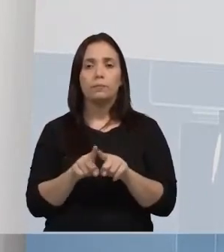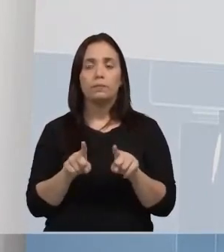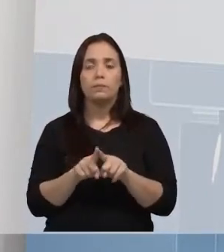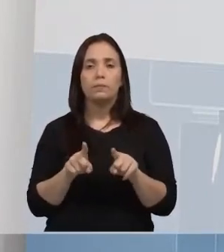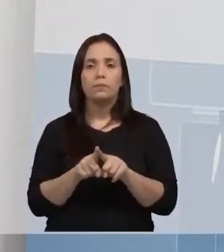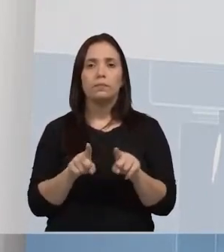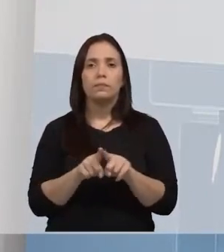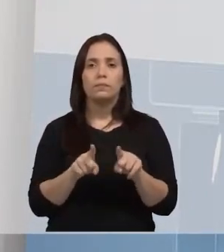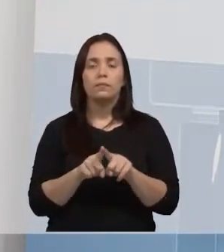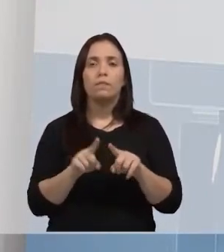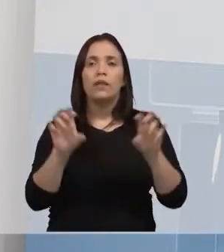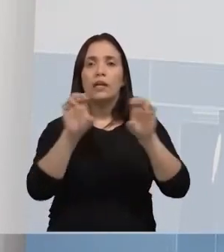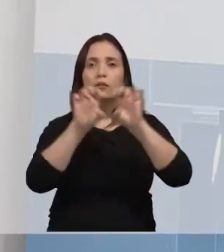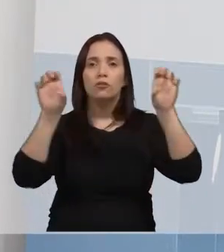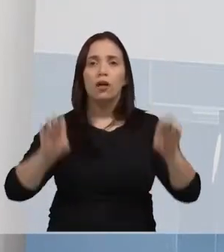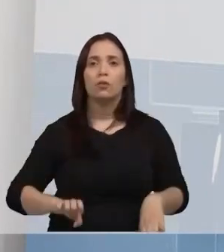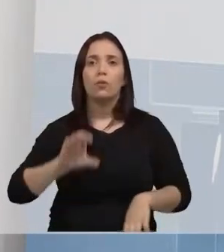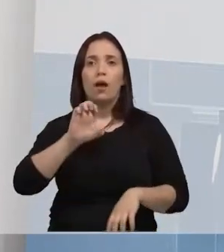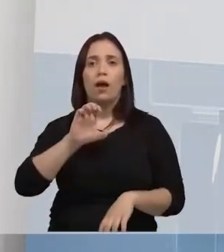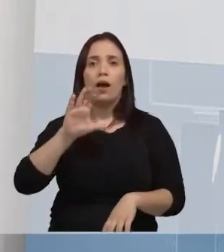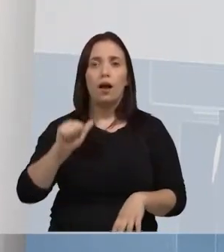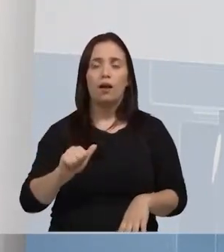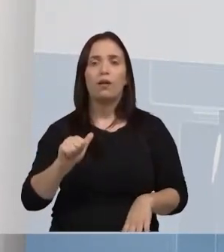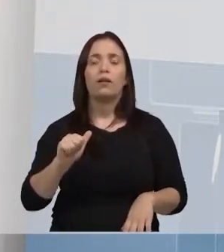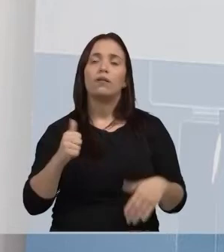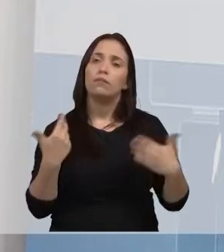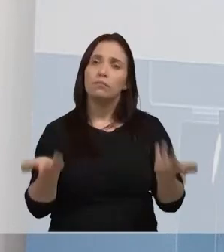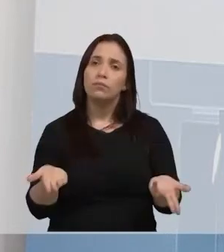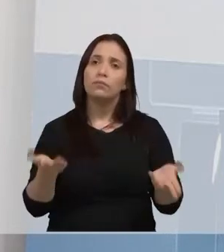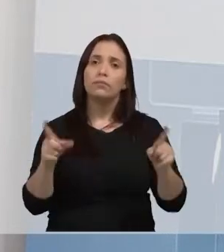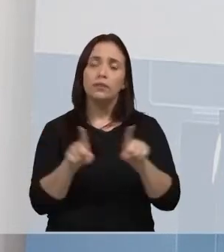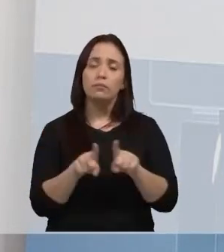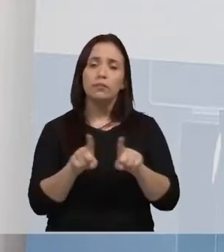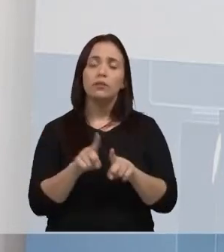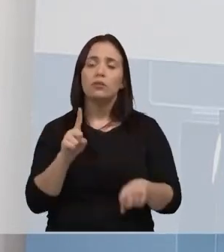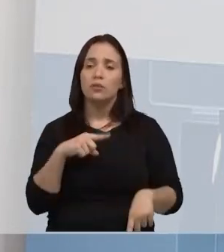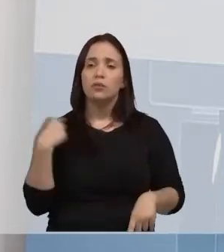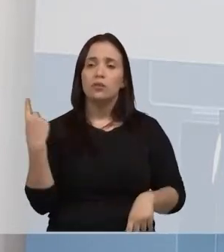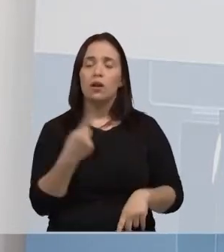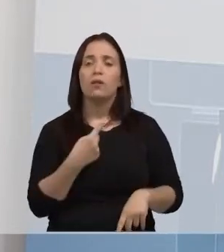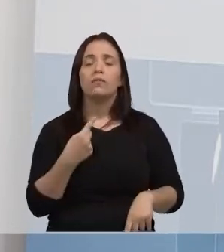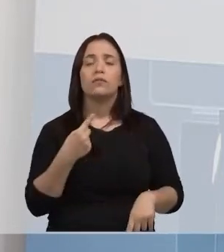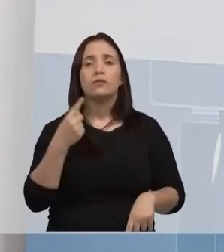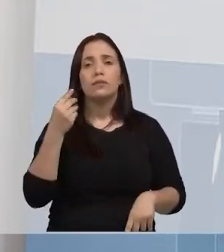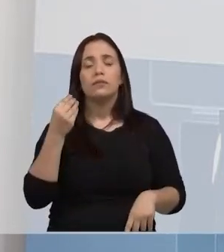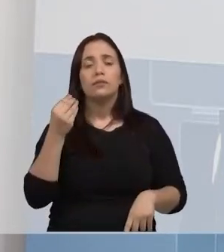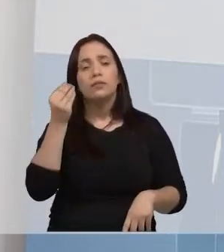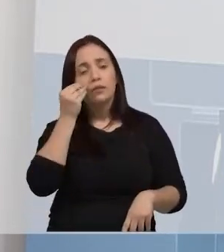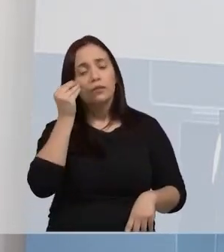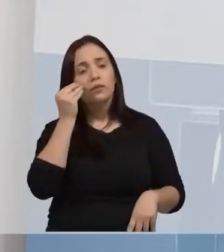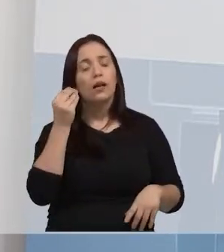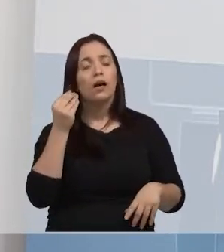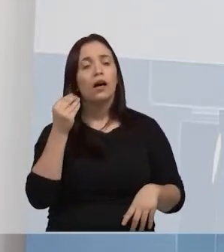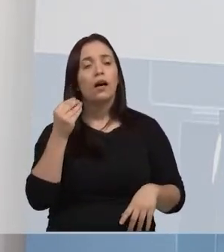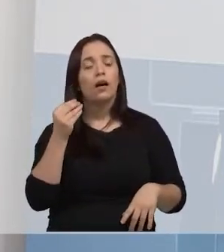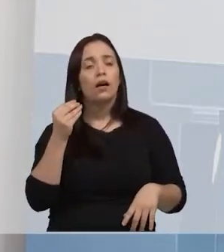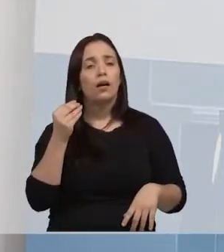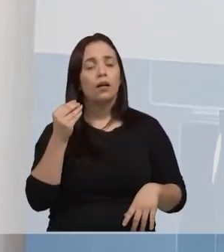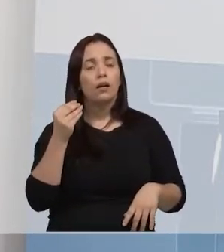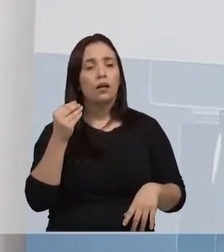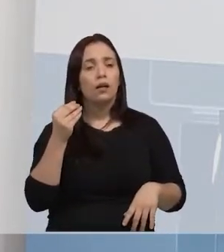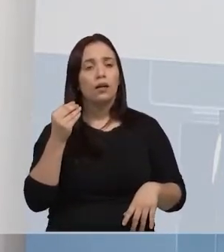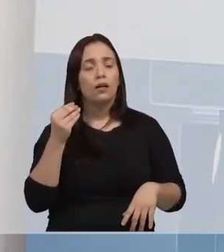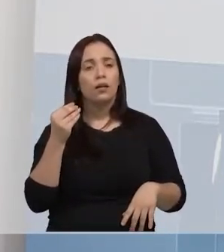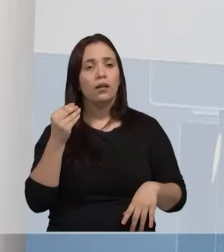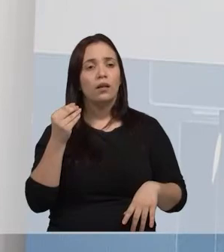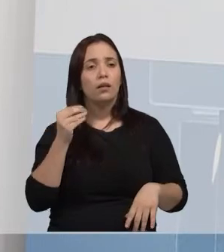é das execuções penais, quem vai ficar quanto tempo na cadeia, quem vai ser preso, condenado a 20 anos, vai ficar 20 anos, vai sair com